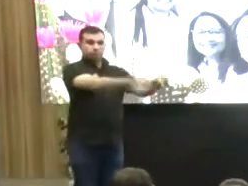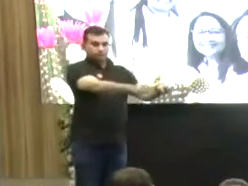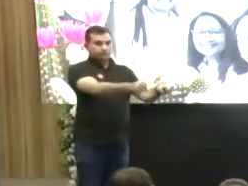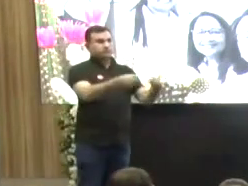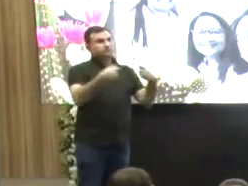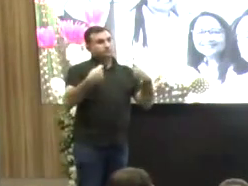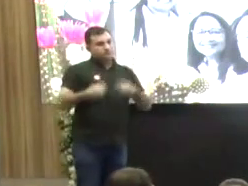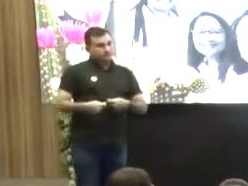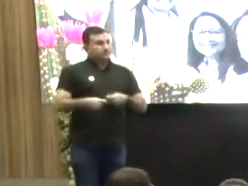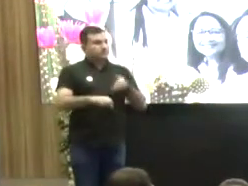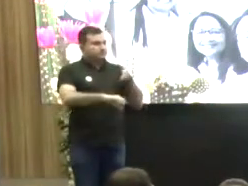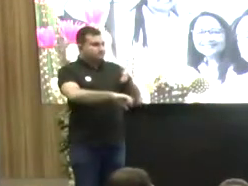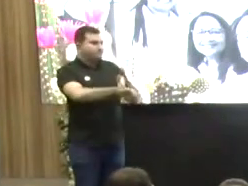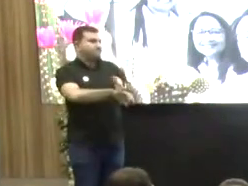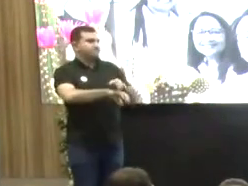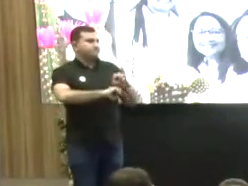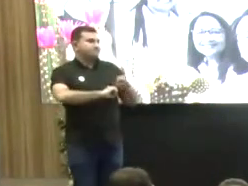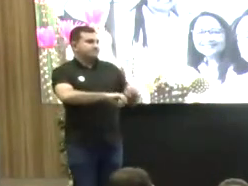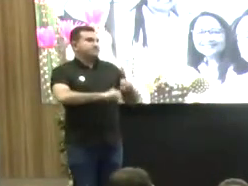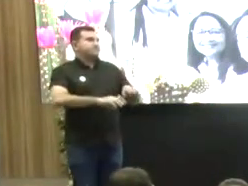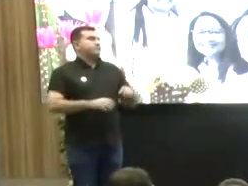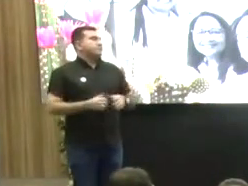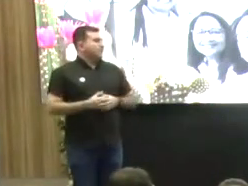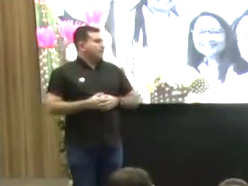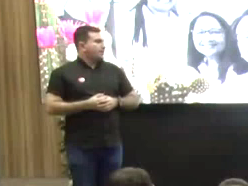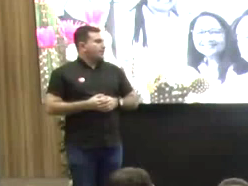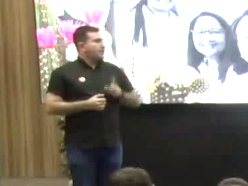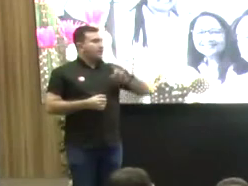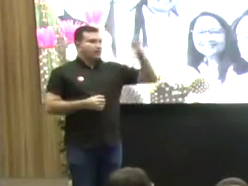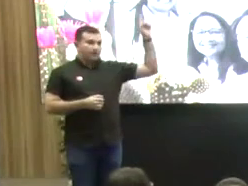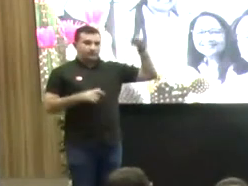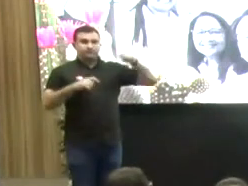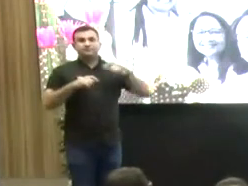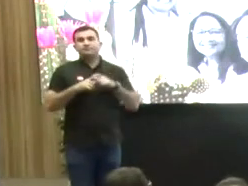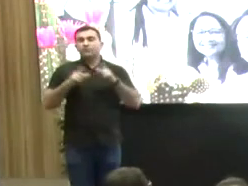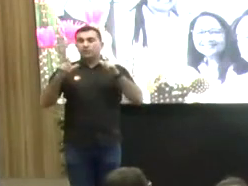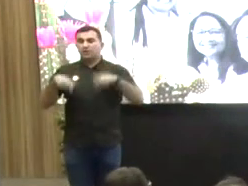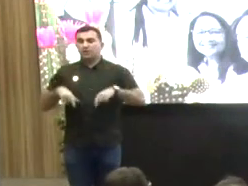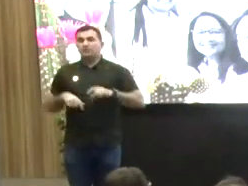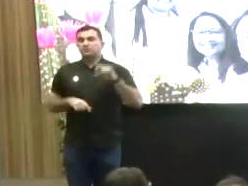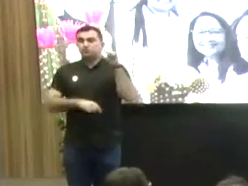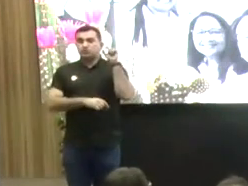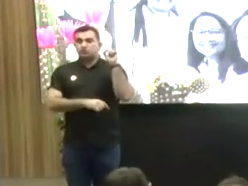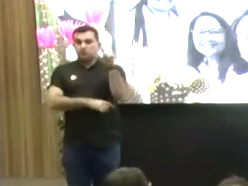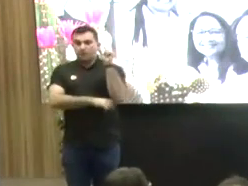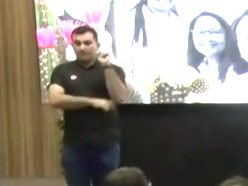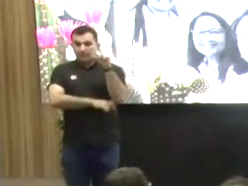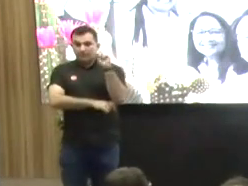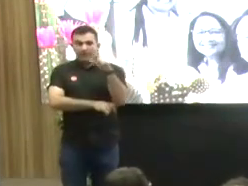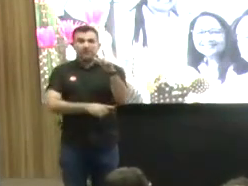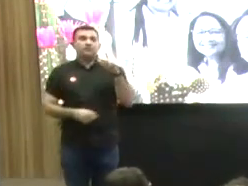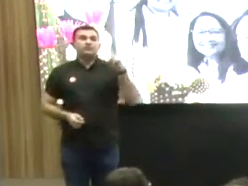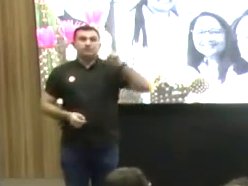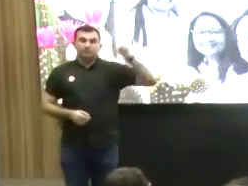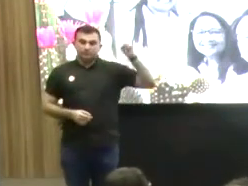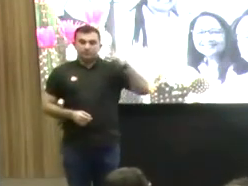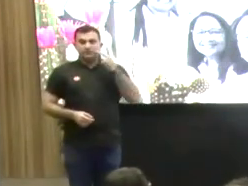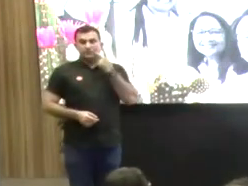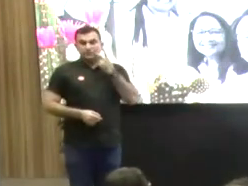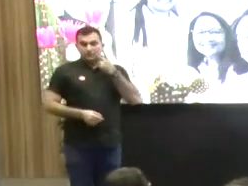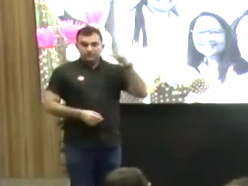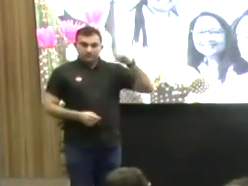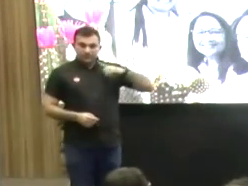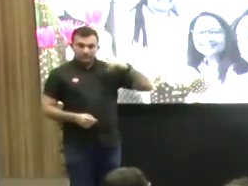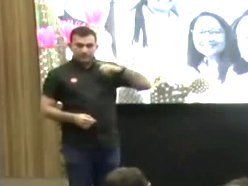com o professor Herbert, que é o secretário lá de Sobral. Eu trabalhei com o Herbert 3 anos. Trabalhei com o Herbert de ficar no mesmo